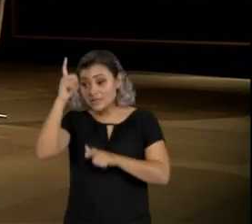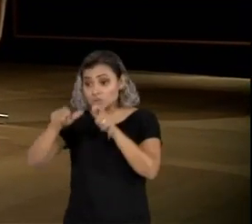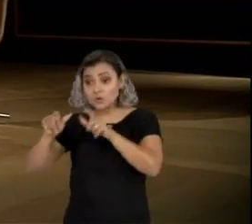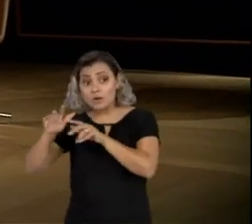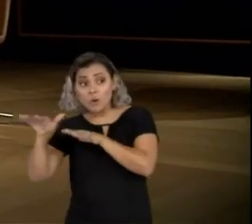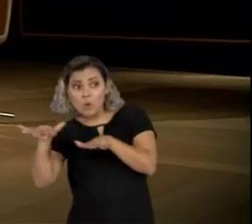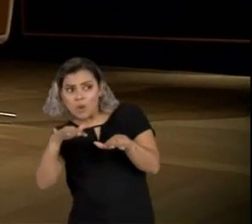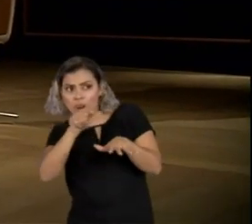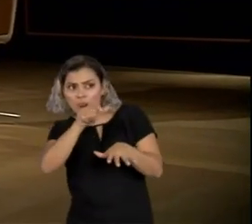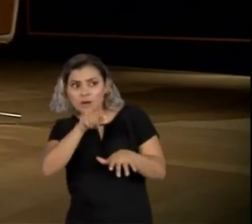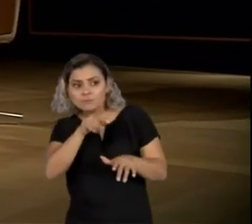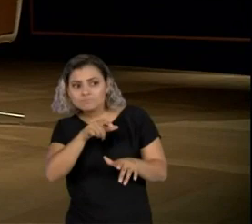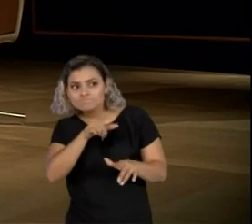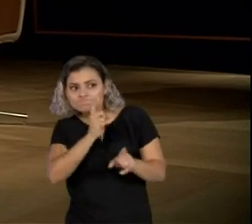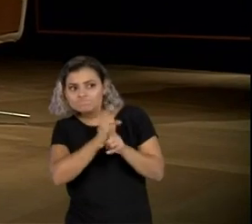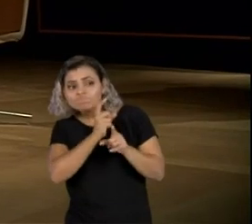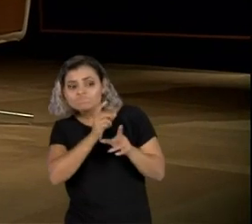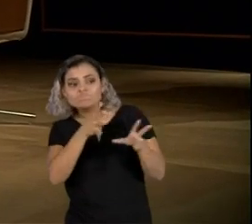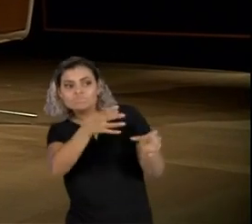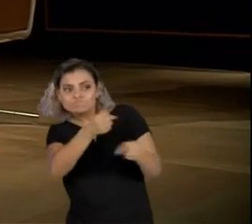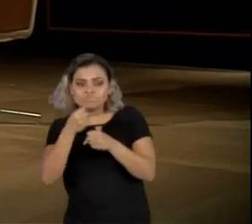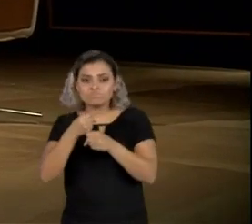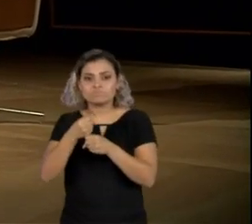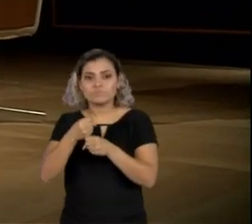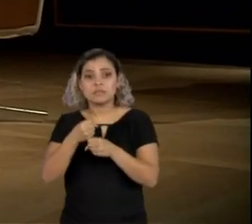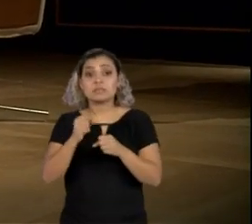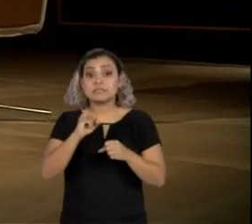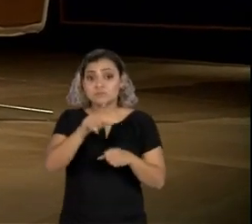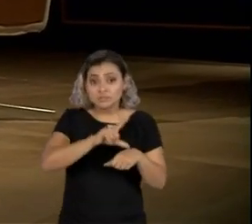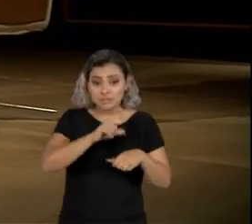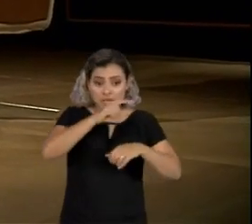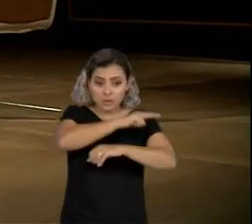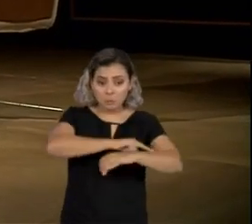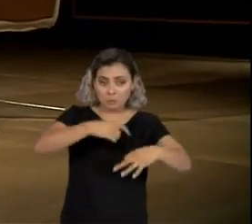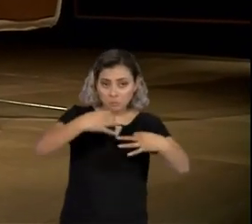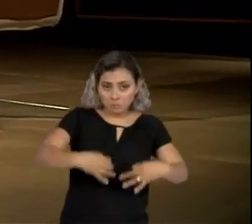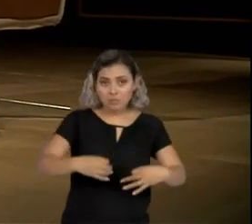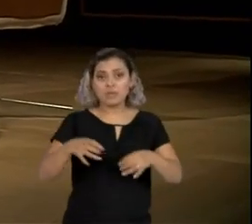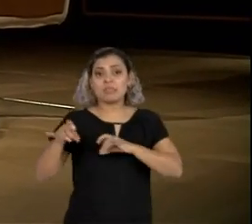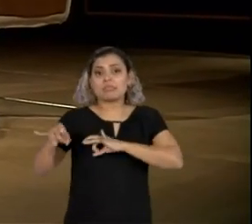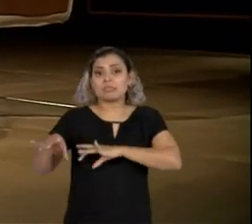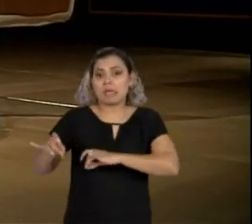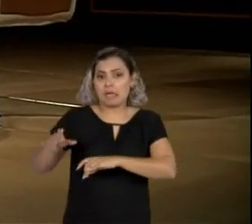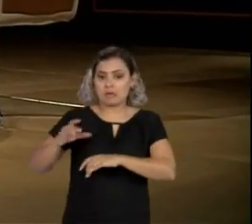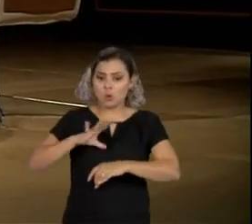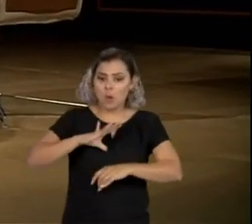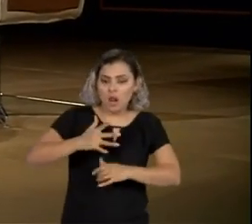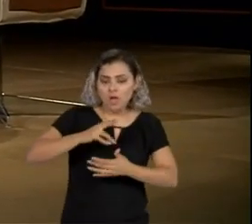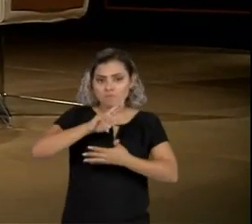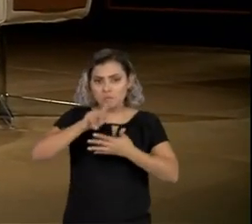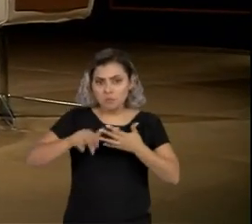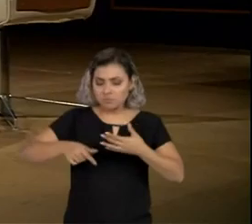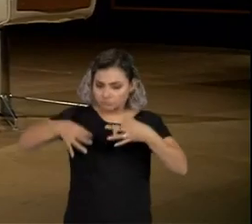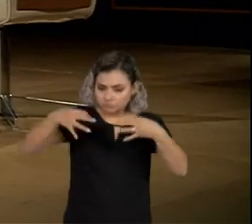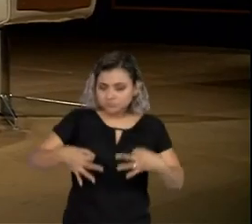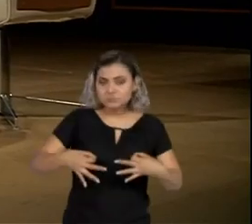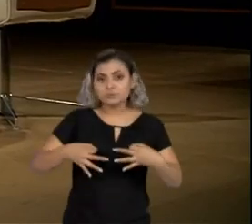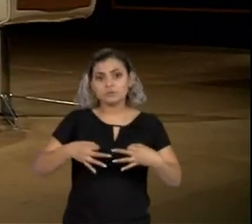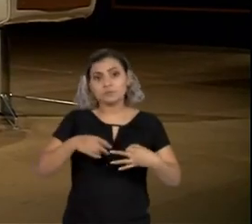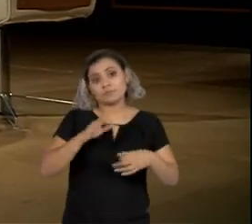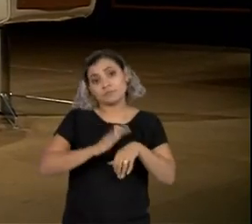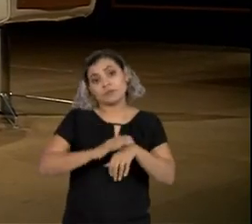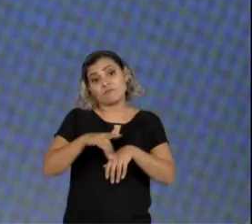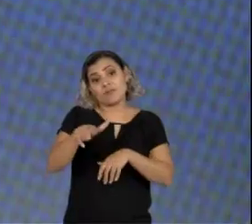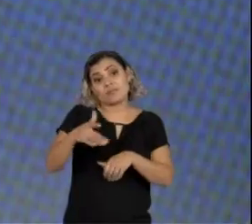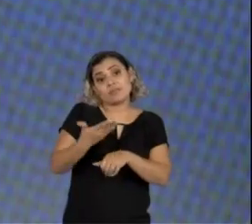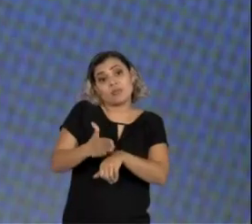isso. Depois, se você vai ter disciplina, técnica, coragem, né? Rigor de continuidade, aí